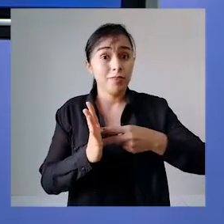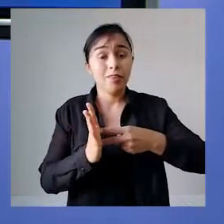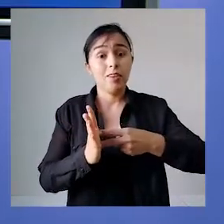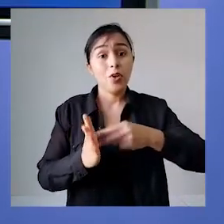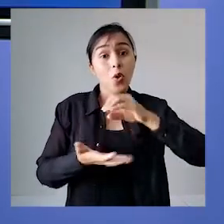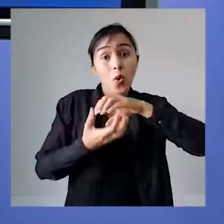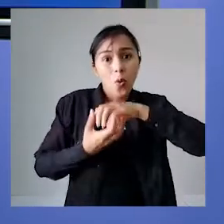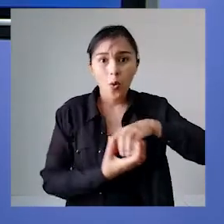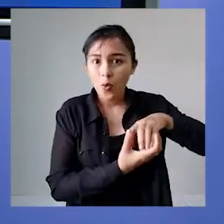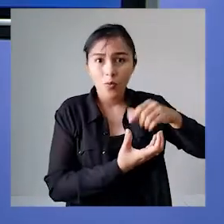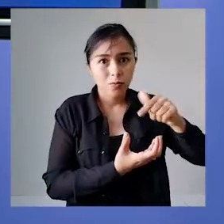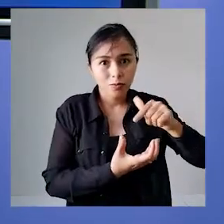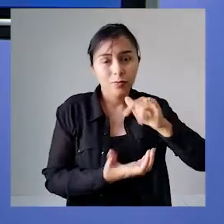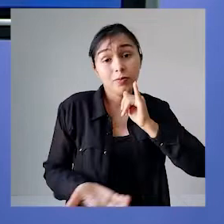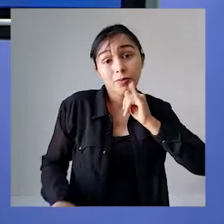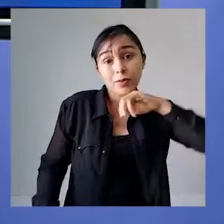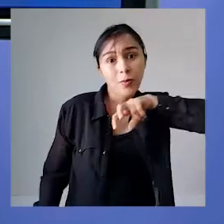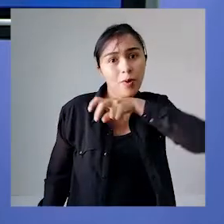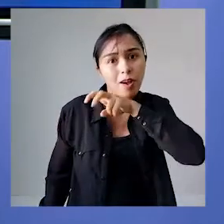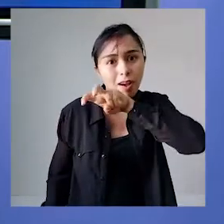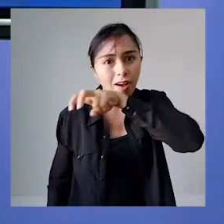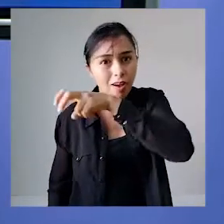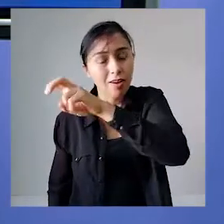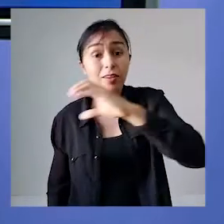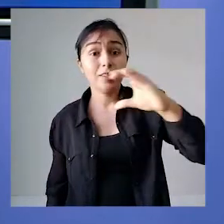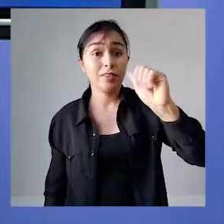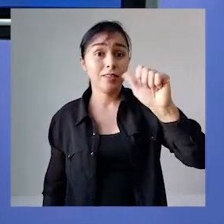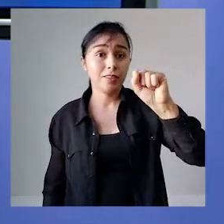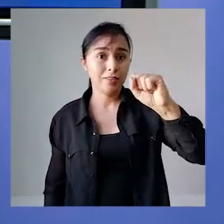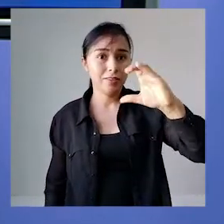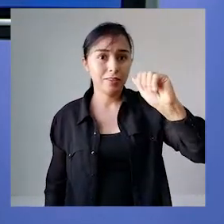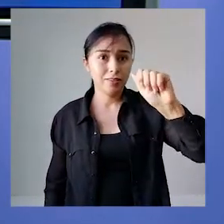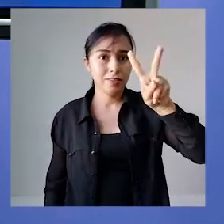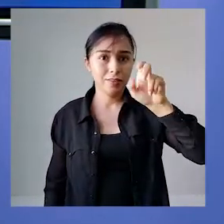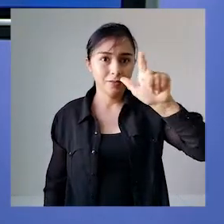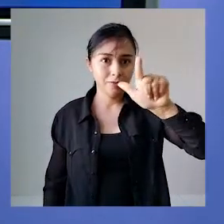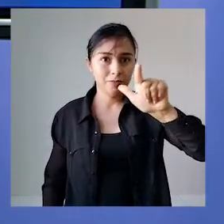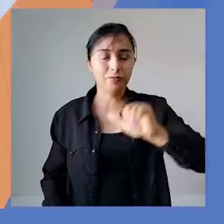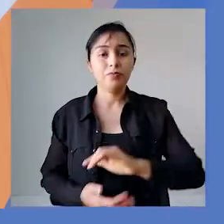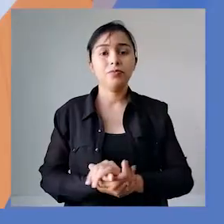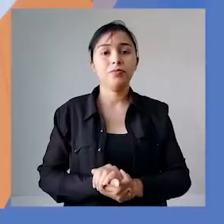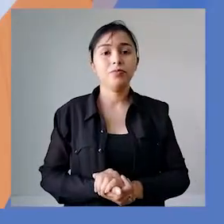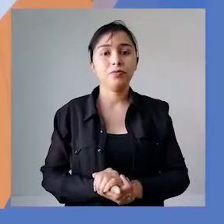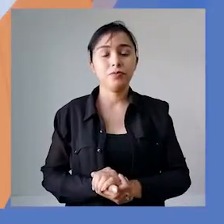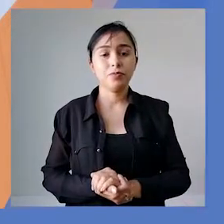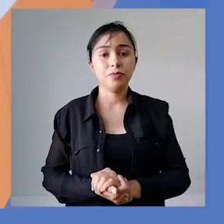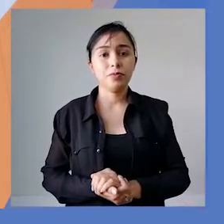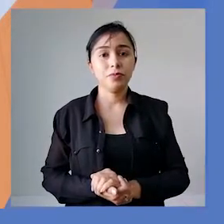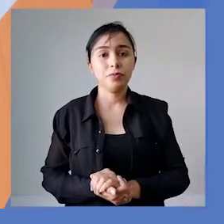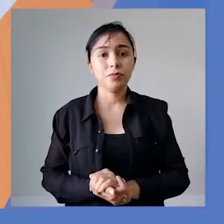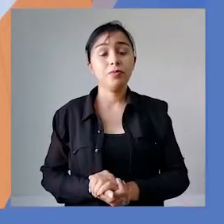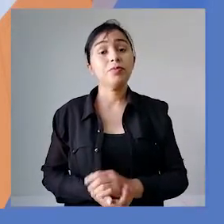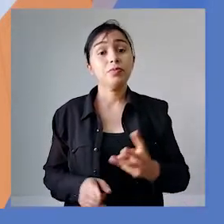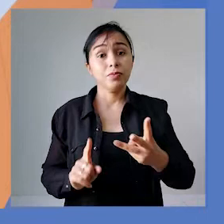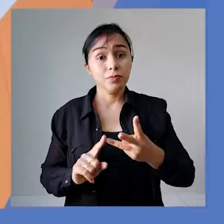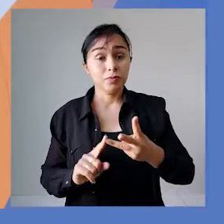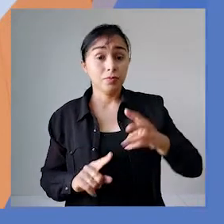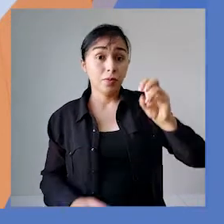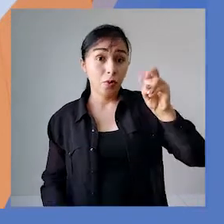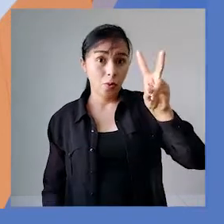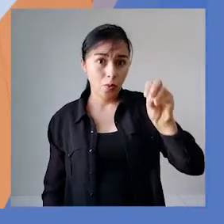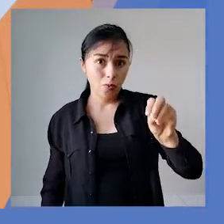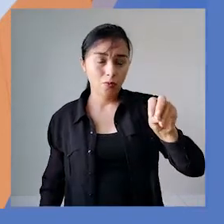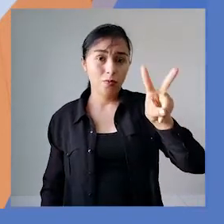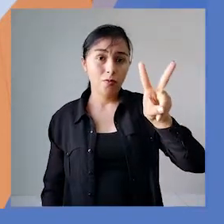filhote diretamente na natureza. E nós também temos algumas espécies ovovivíparas. No caso